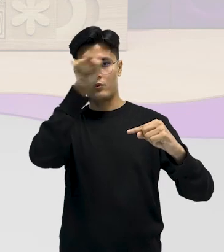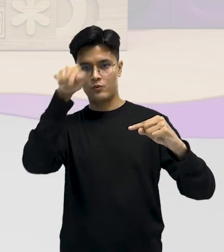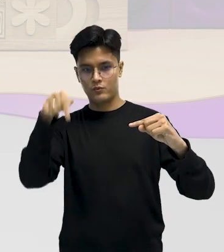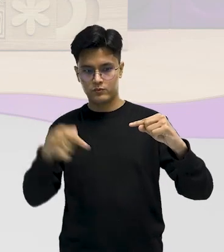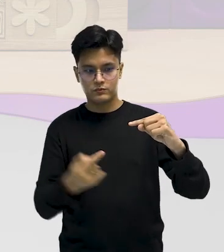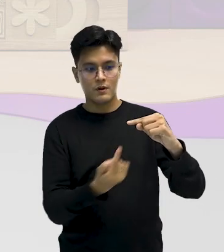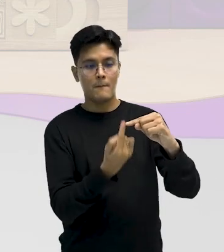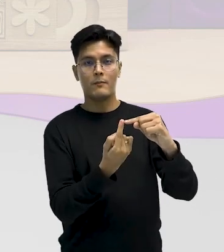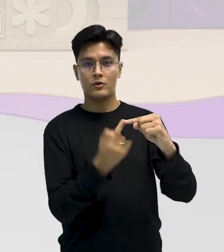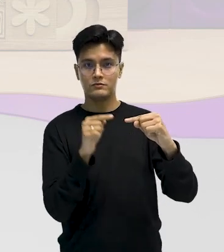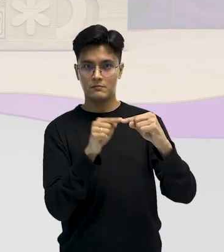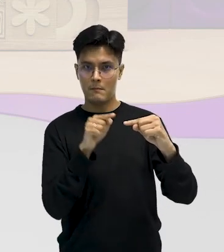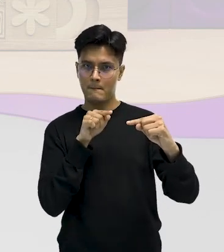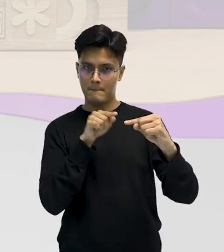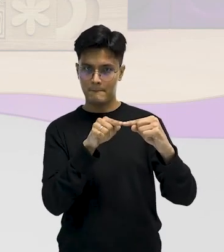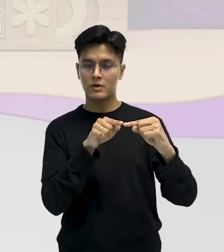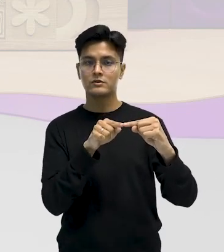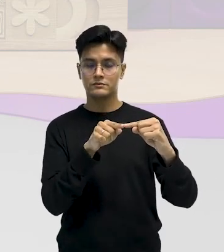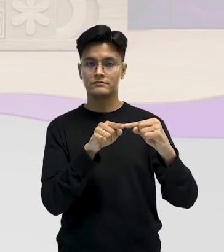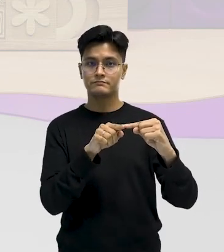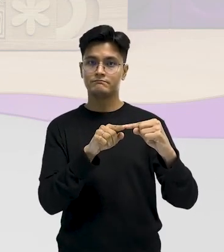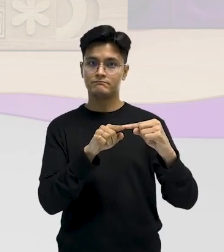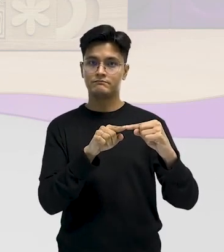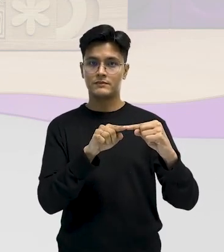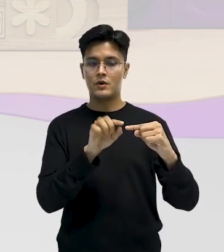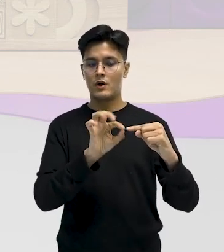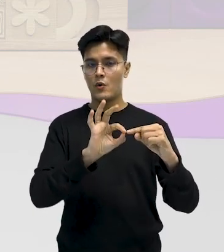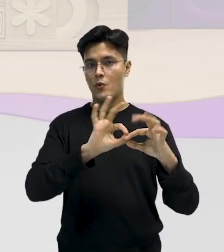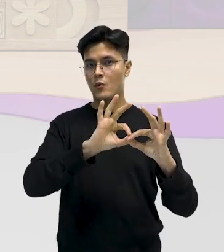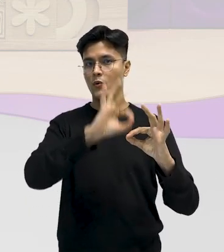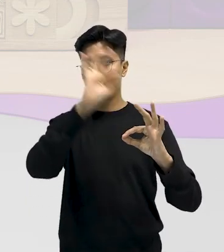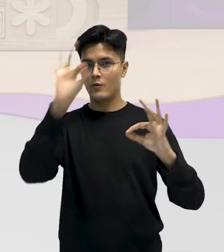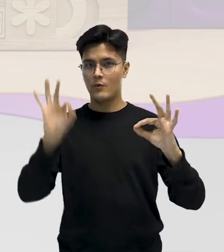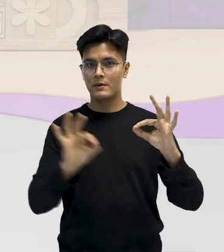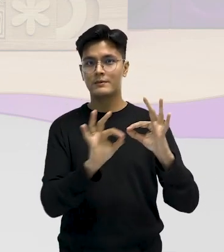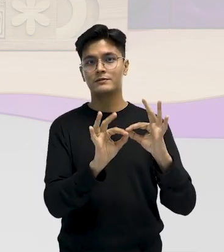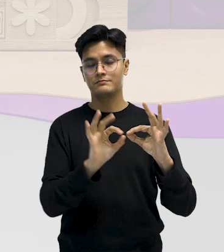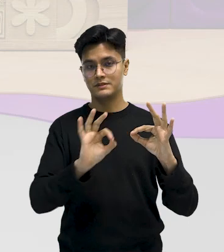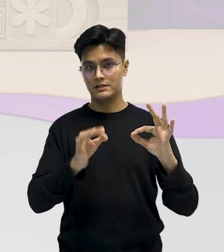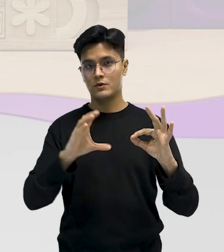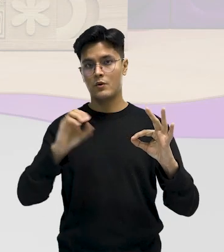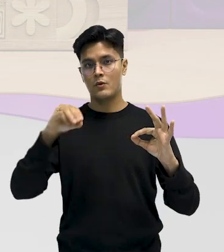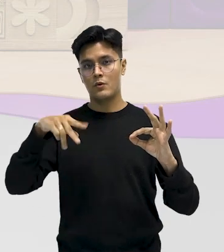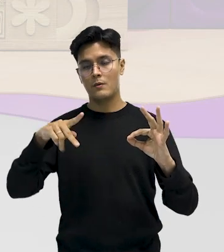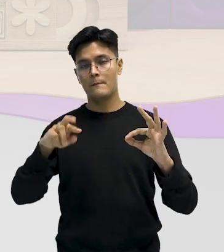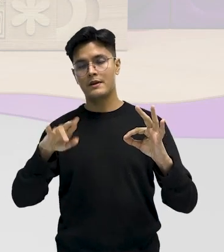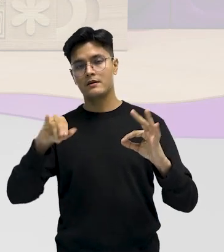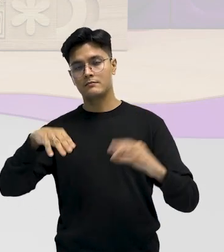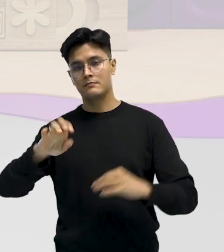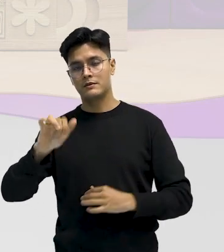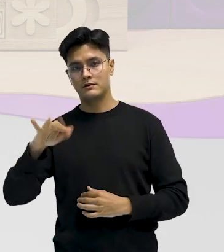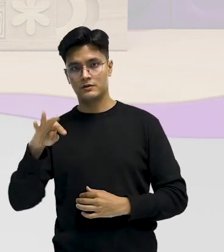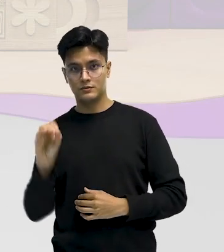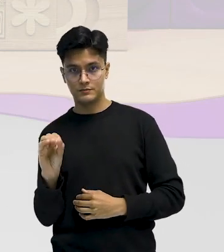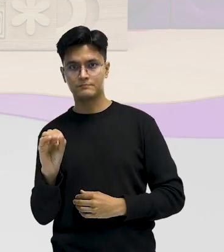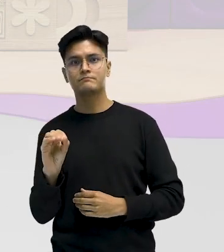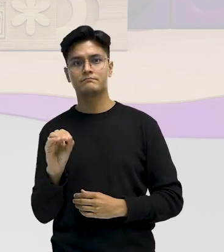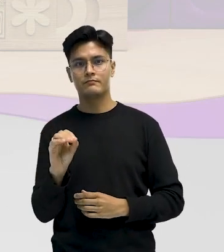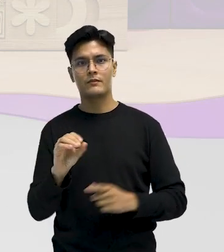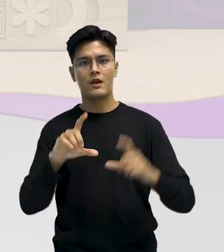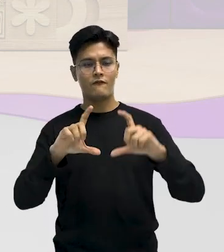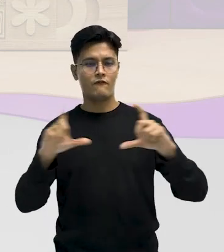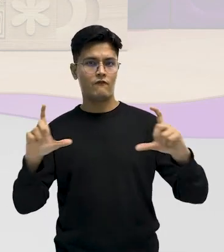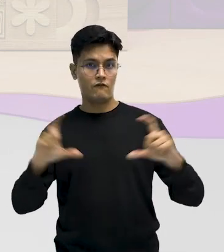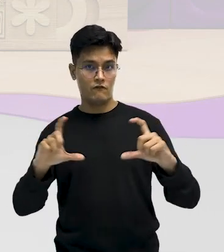mesmo ponto, você conseguiu percorrer ali o comprimento dela, tá? E a fórmula que vai determinar o comprimento,